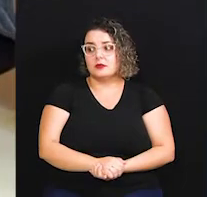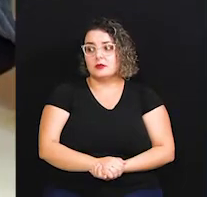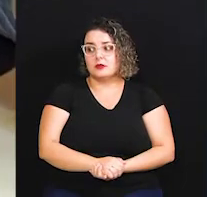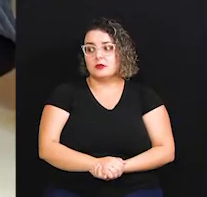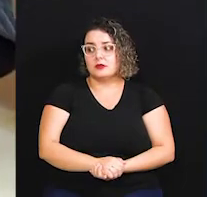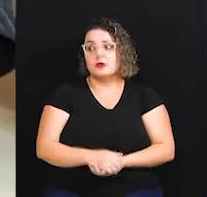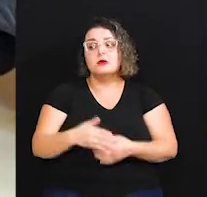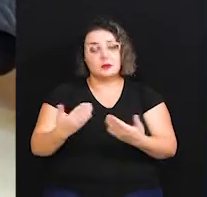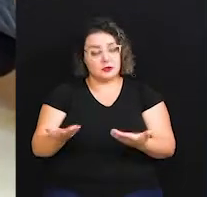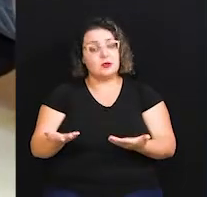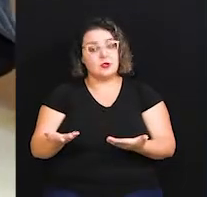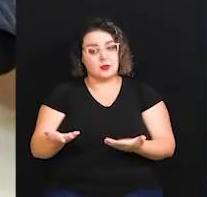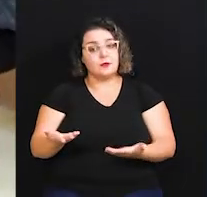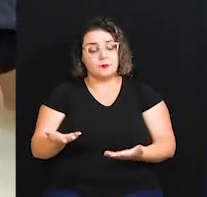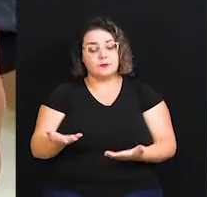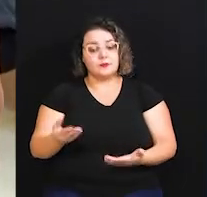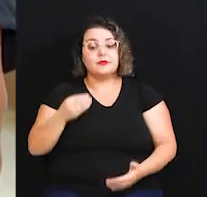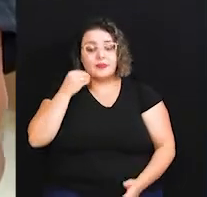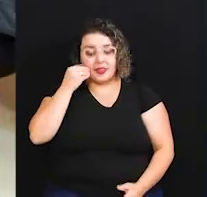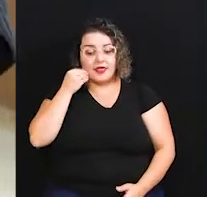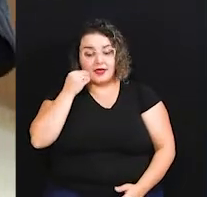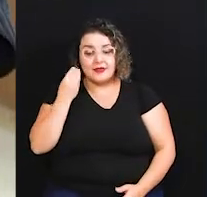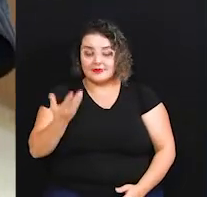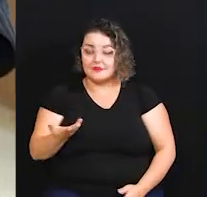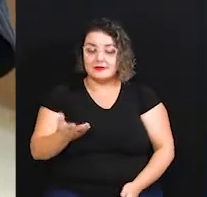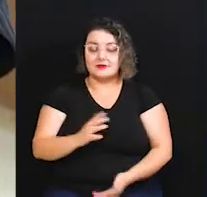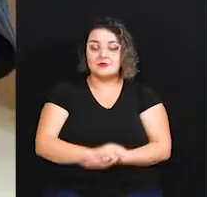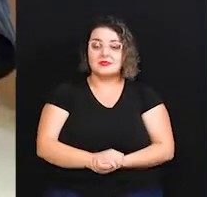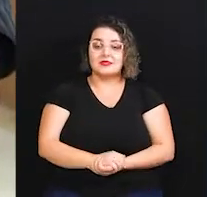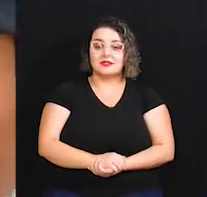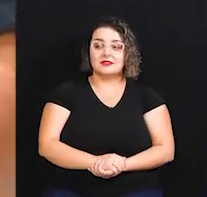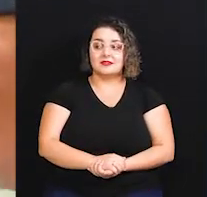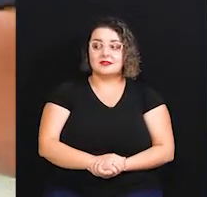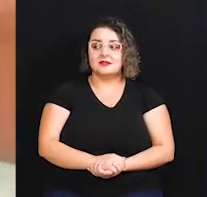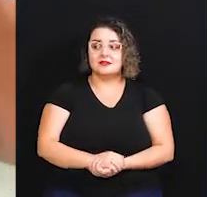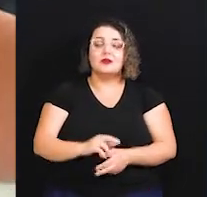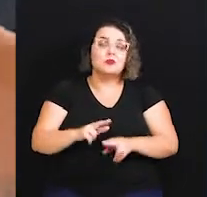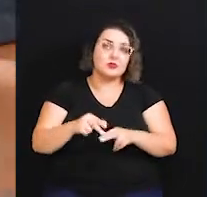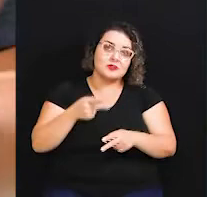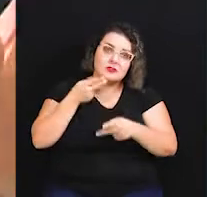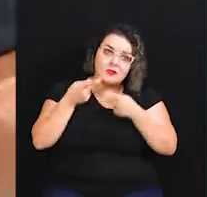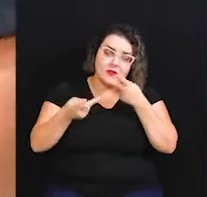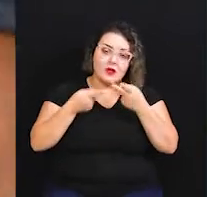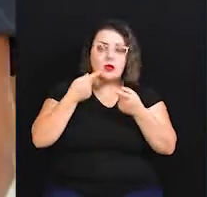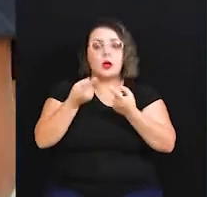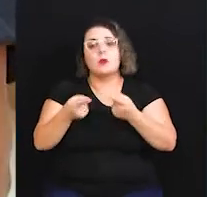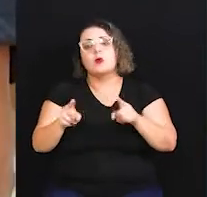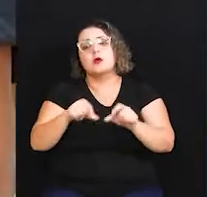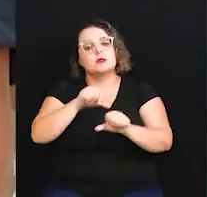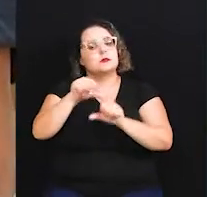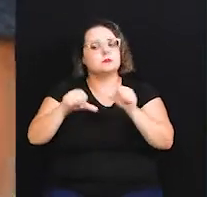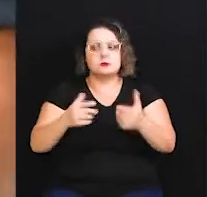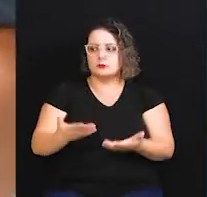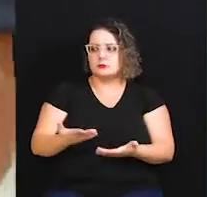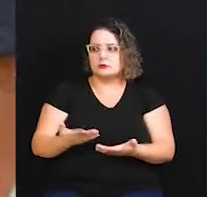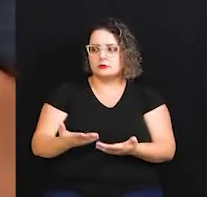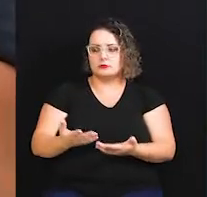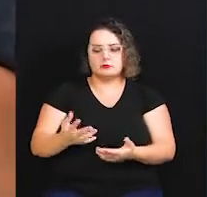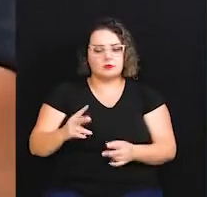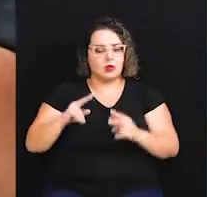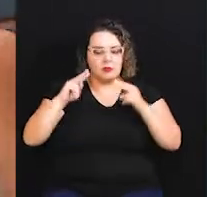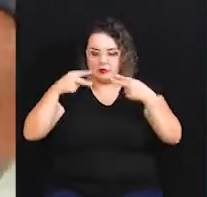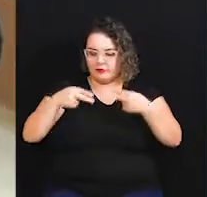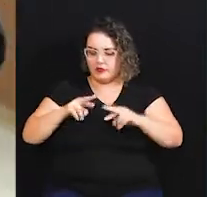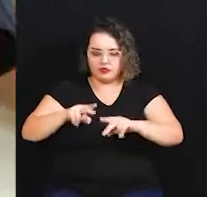Então, assim, ter essa experiência de... Por isso que eu falo que a música transforma. Não me